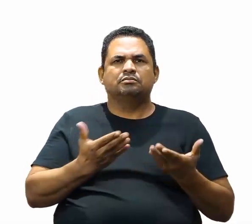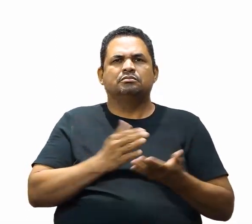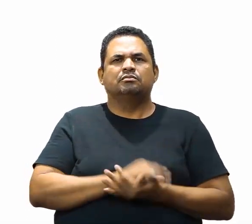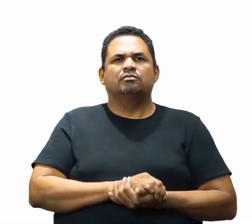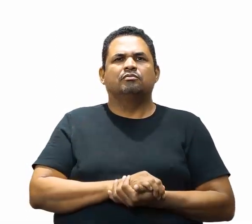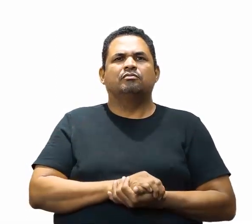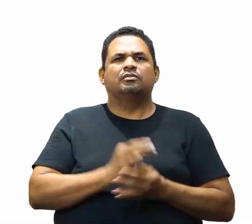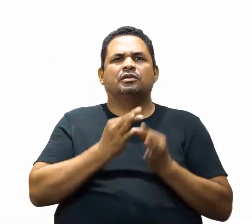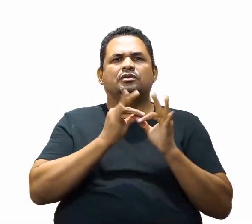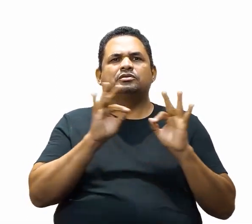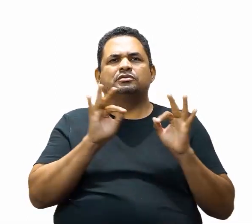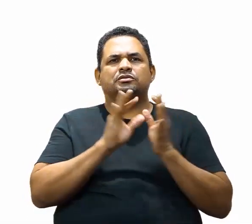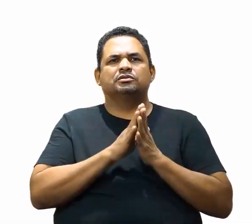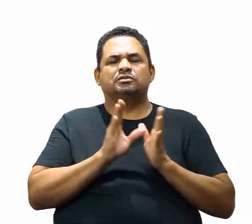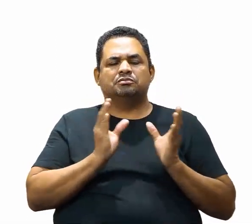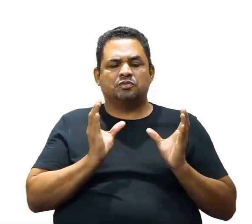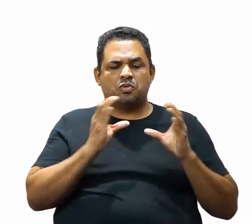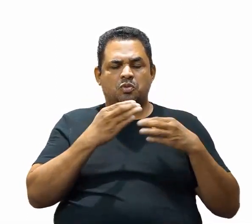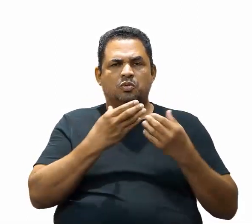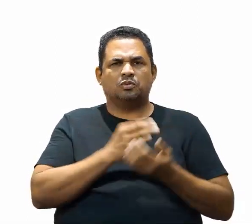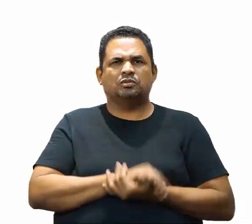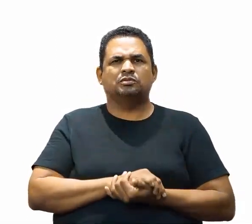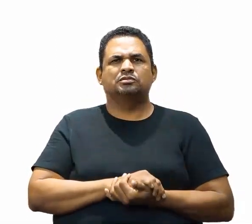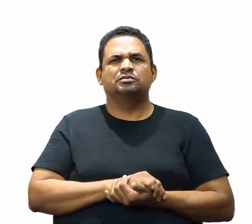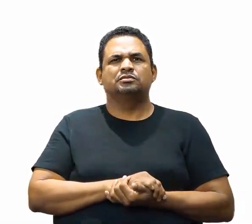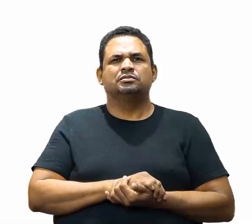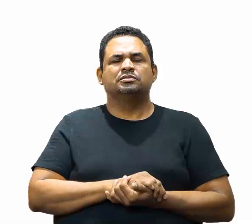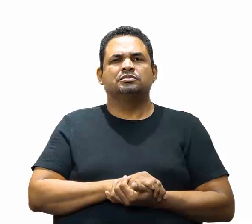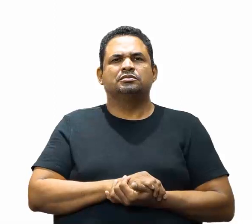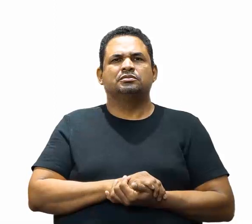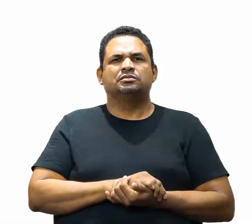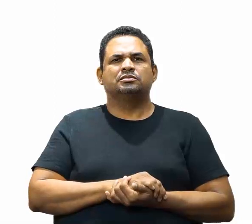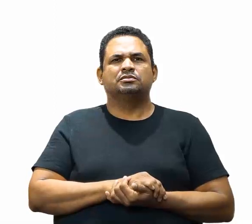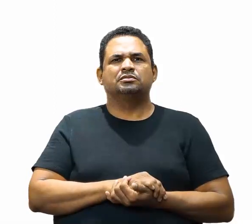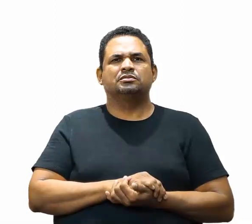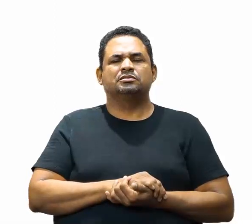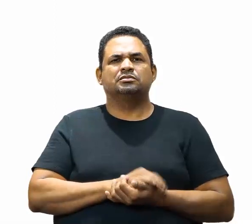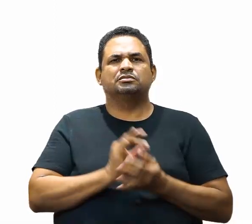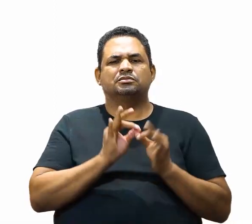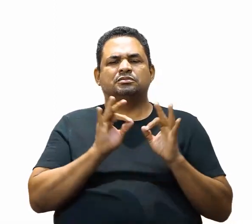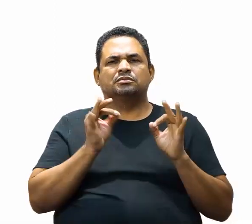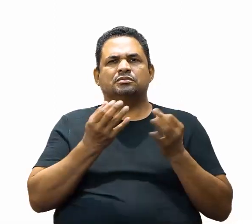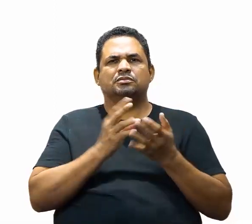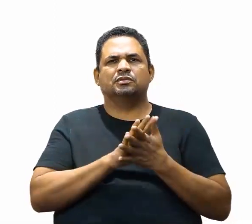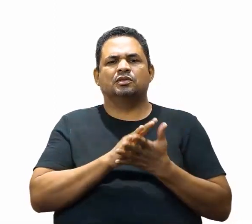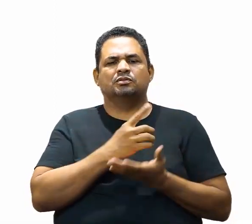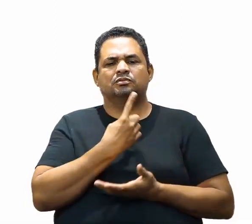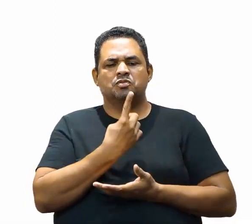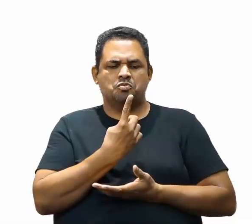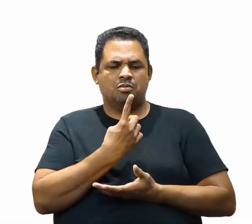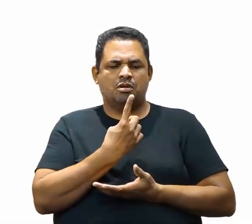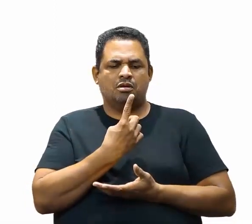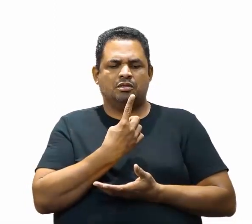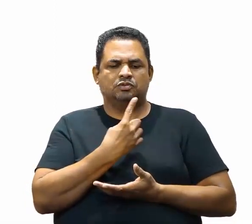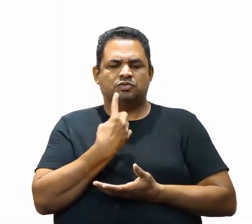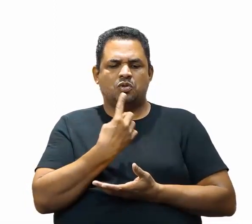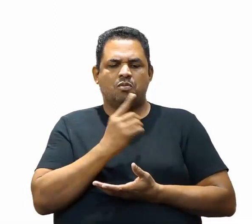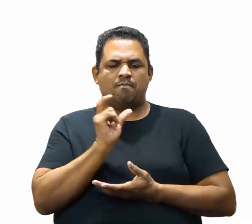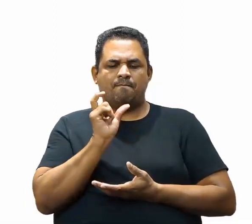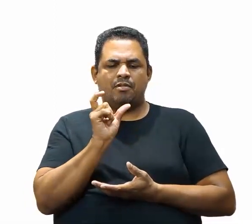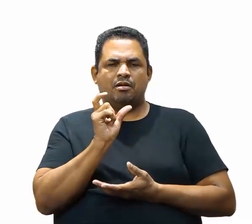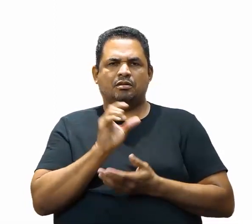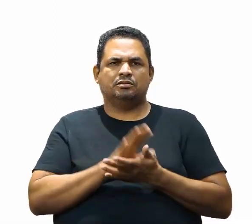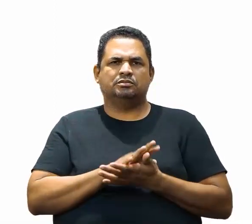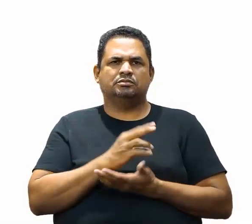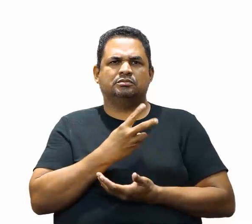e o composto. É a outra duplinha. Como vocês já sabem, simples é aquele que é composto por uma palavra só. E o que é composto por mais